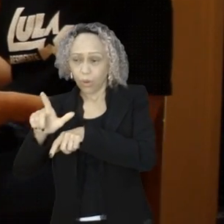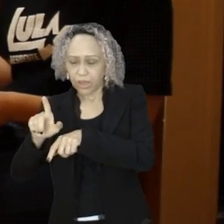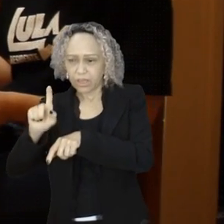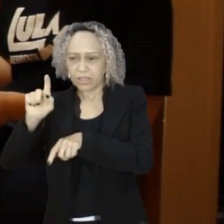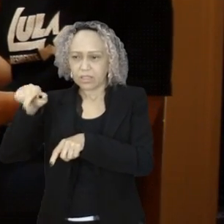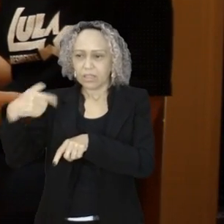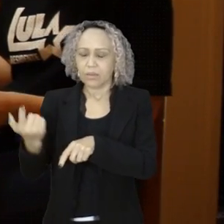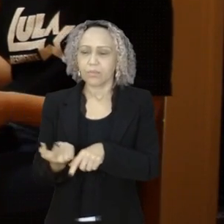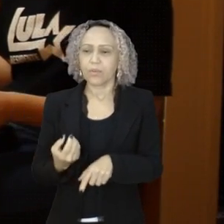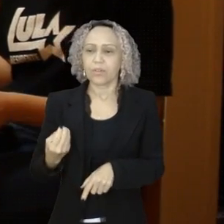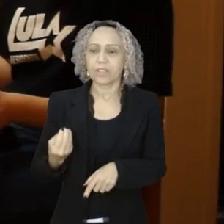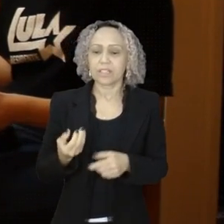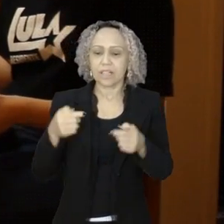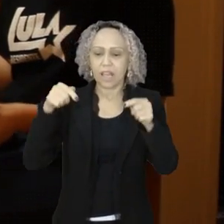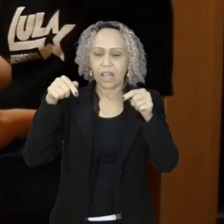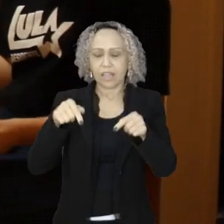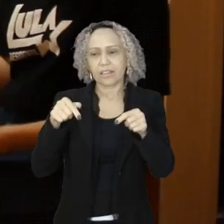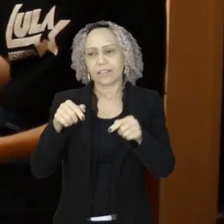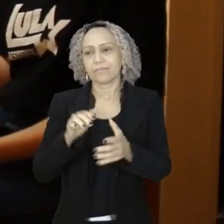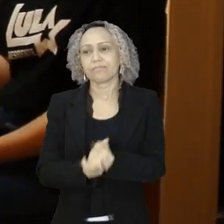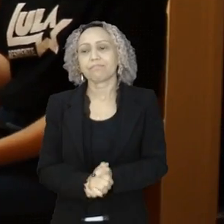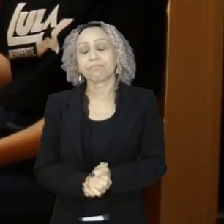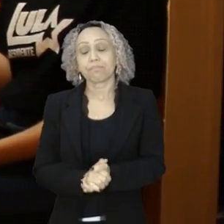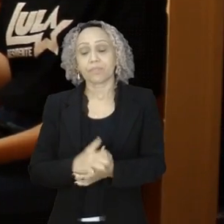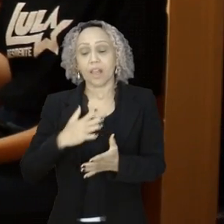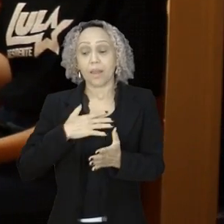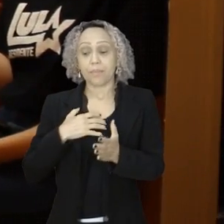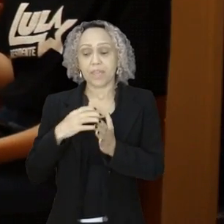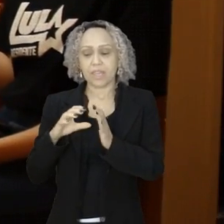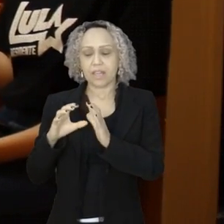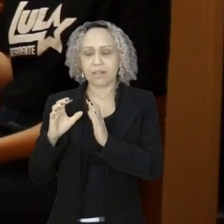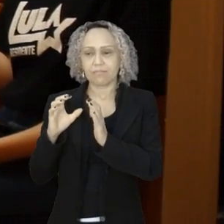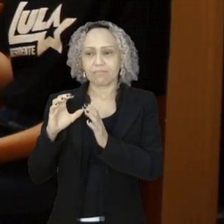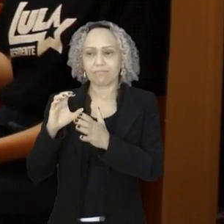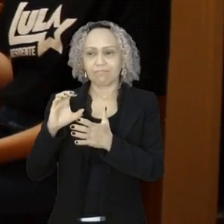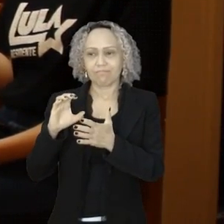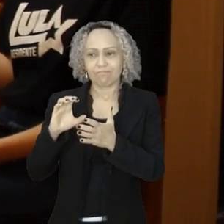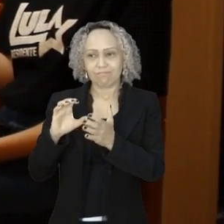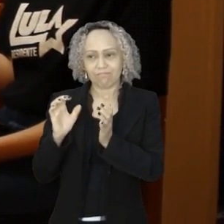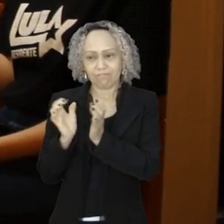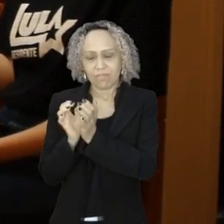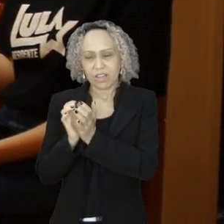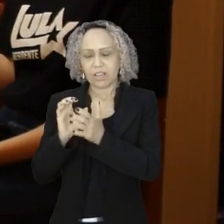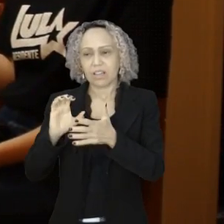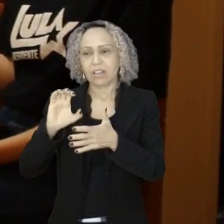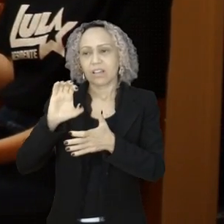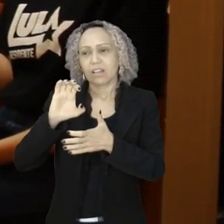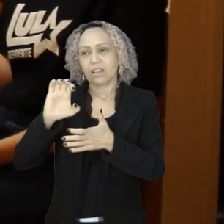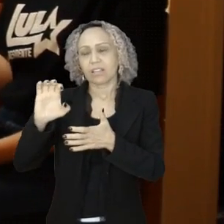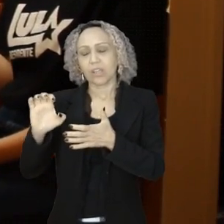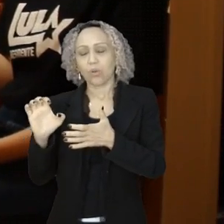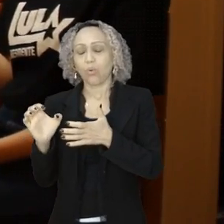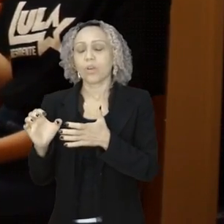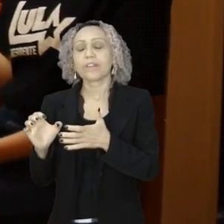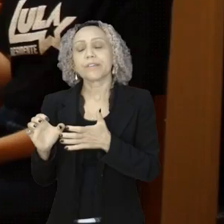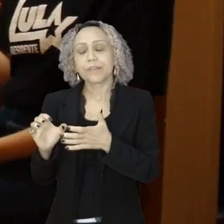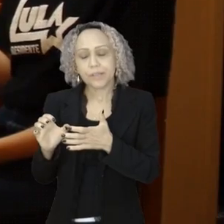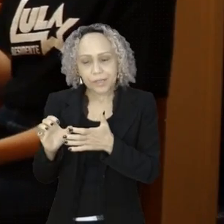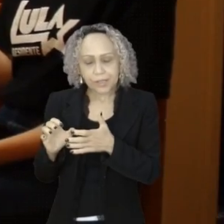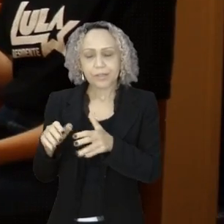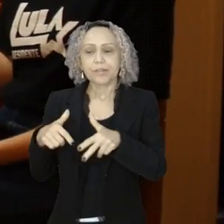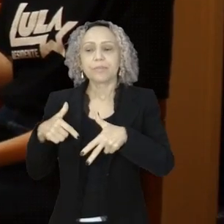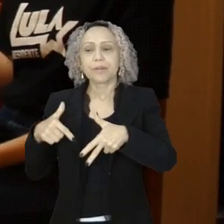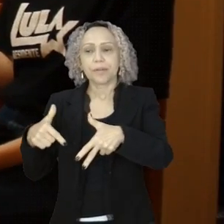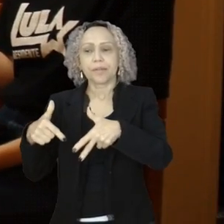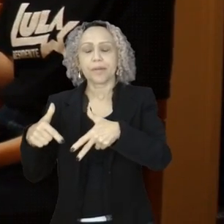minha categoria, mas além dela, né, nessa situação toda que nos levou a junto com tantos